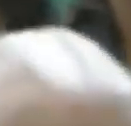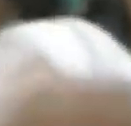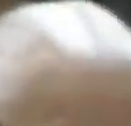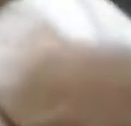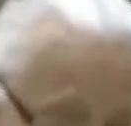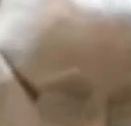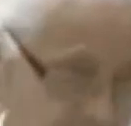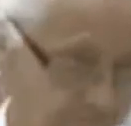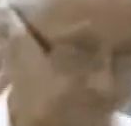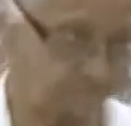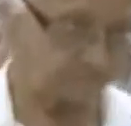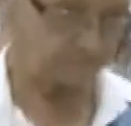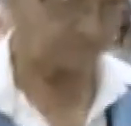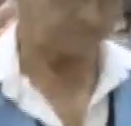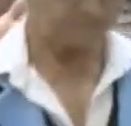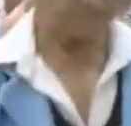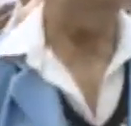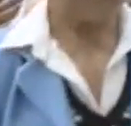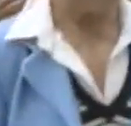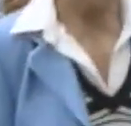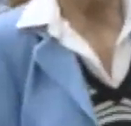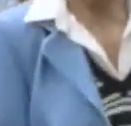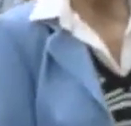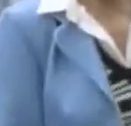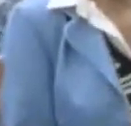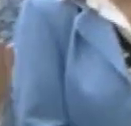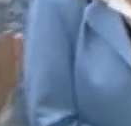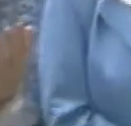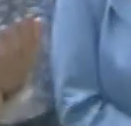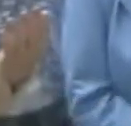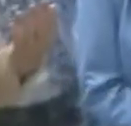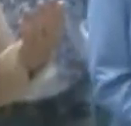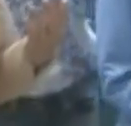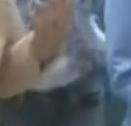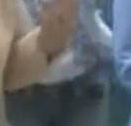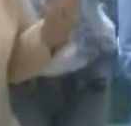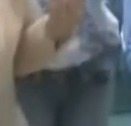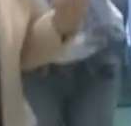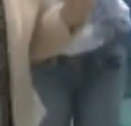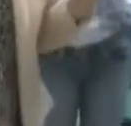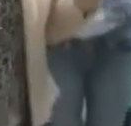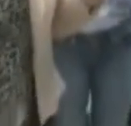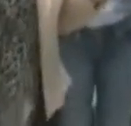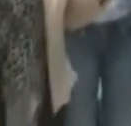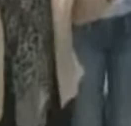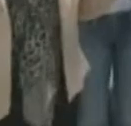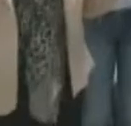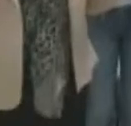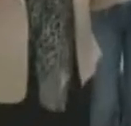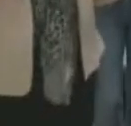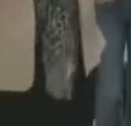seja qual for o teu problema com carinho